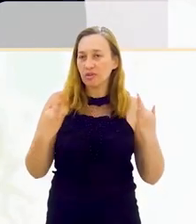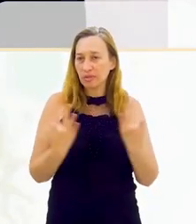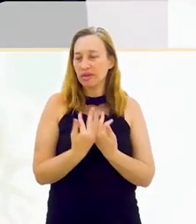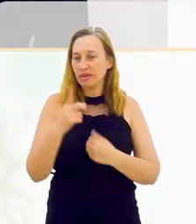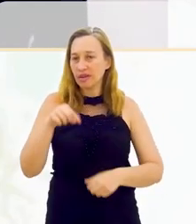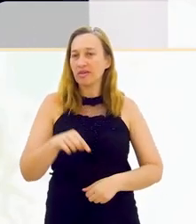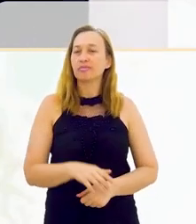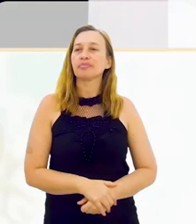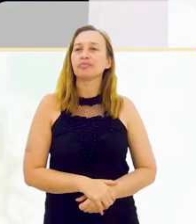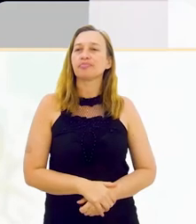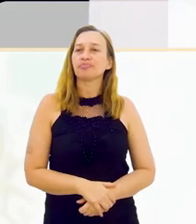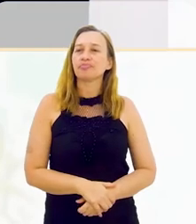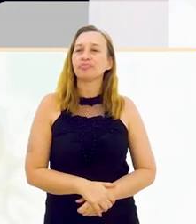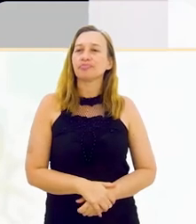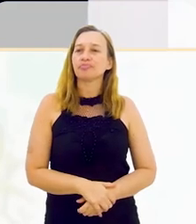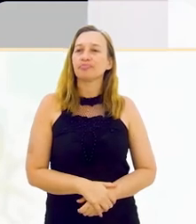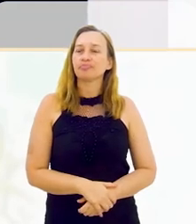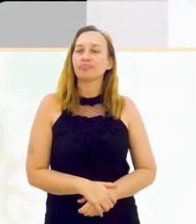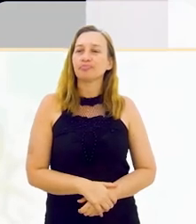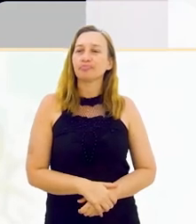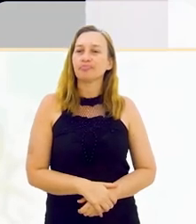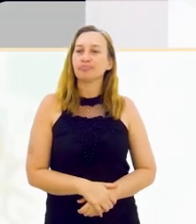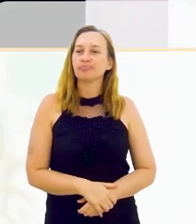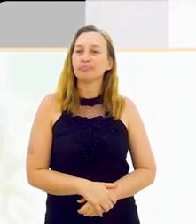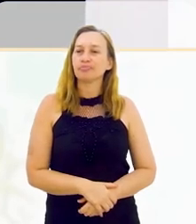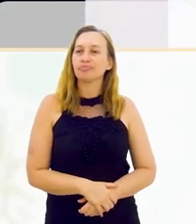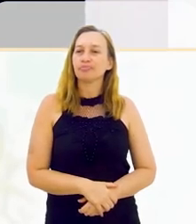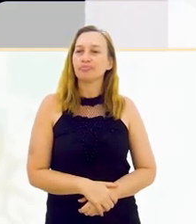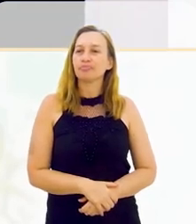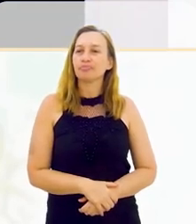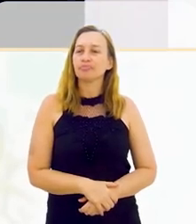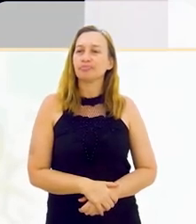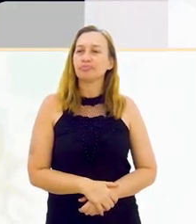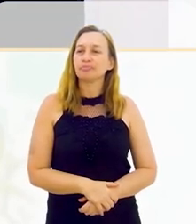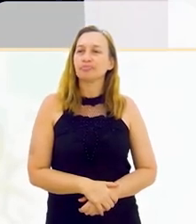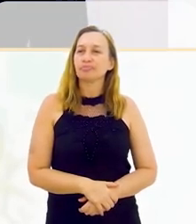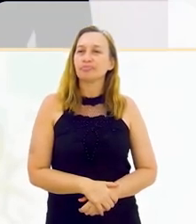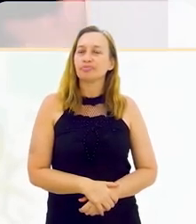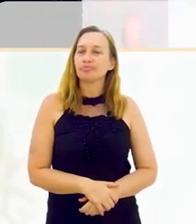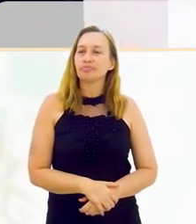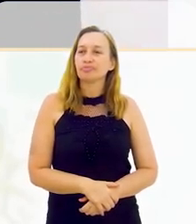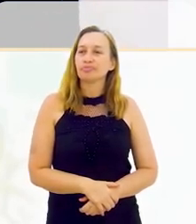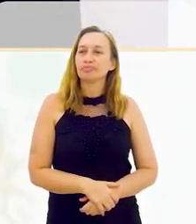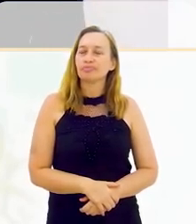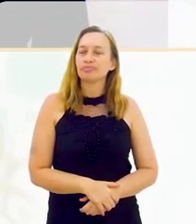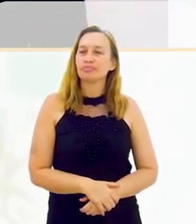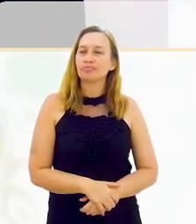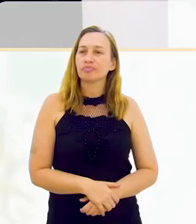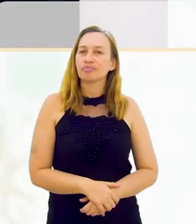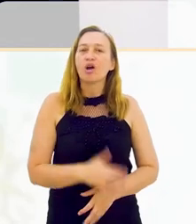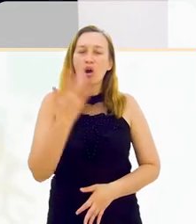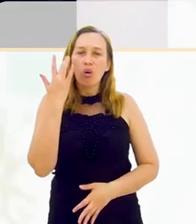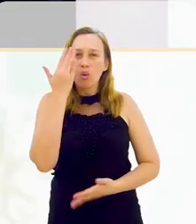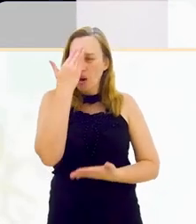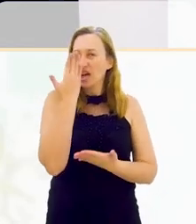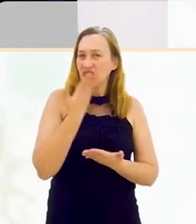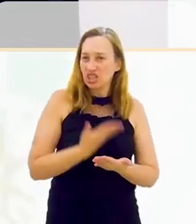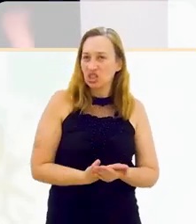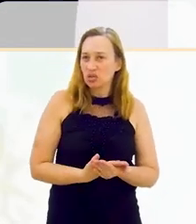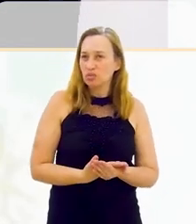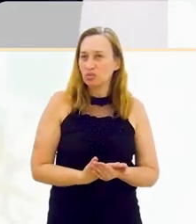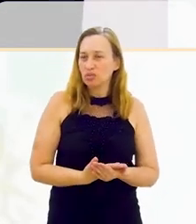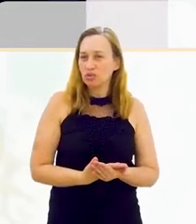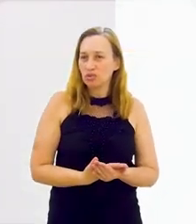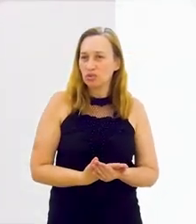entorno, né. E aí, de onde vem, acho que eu acredito